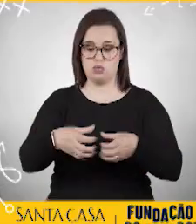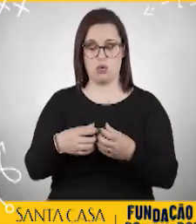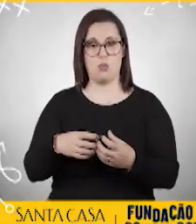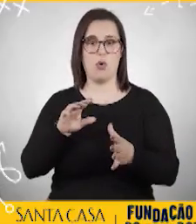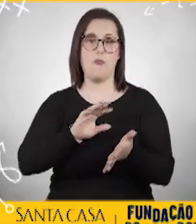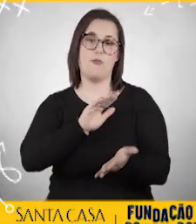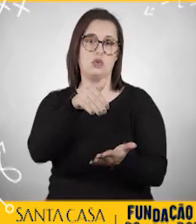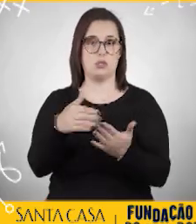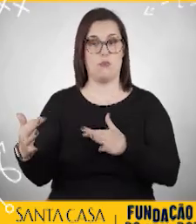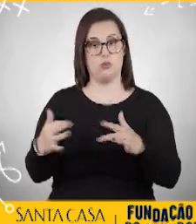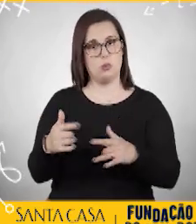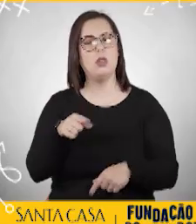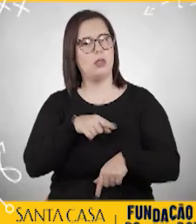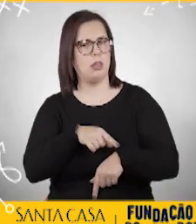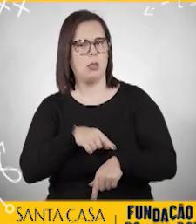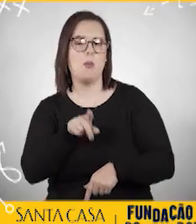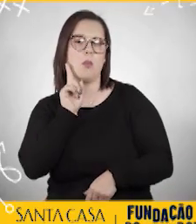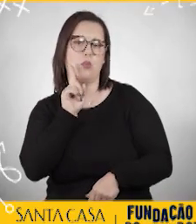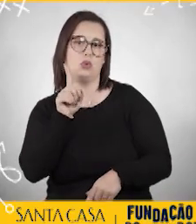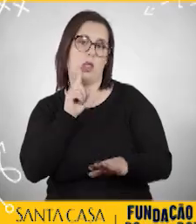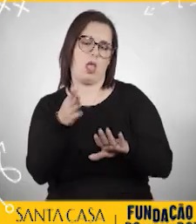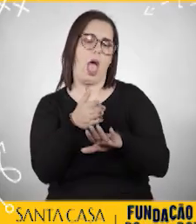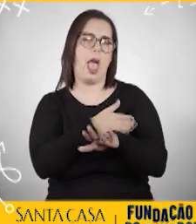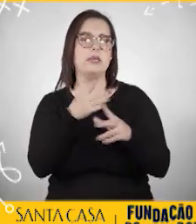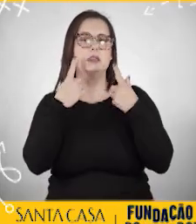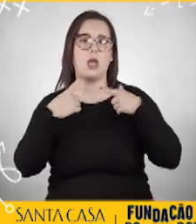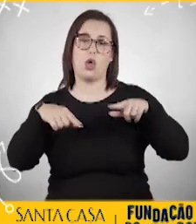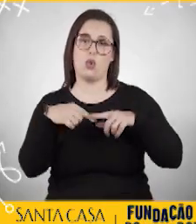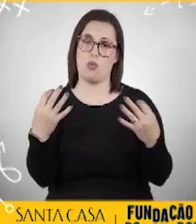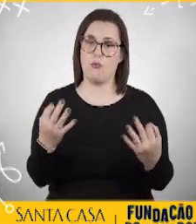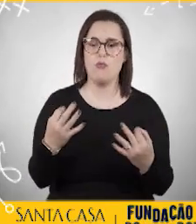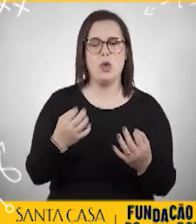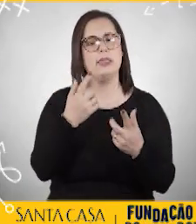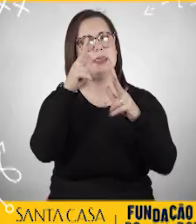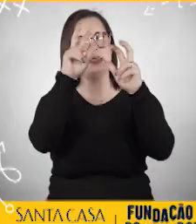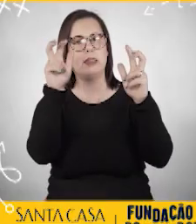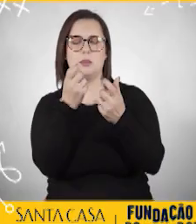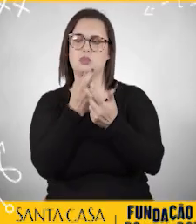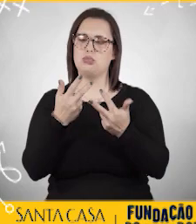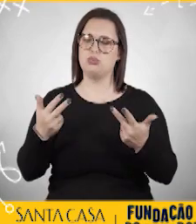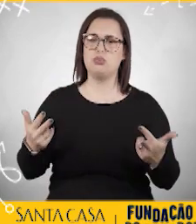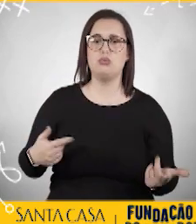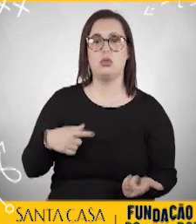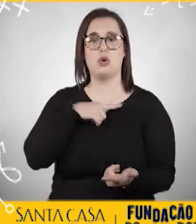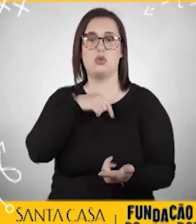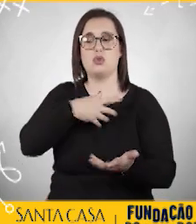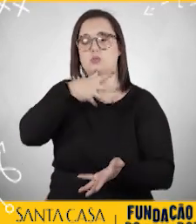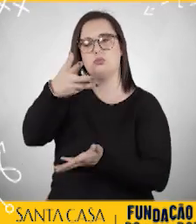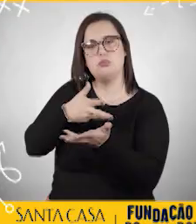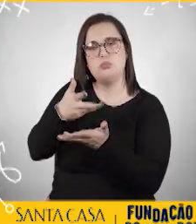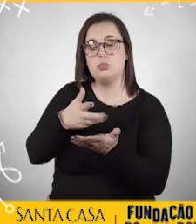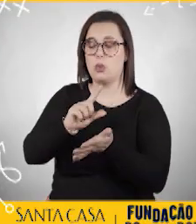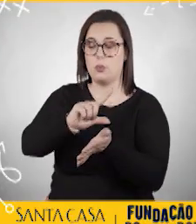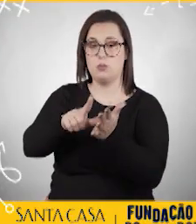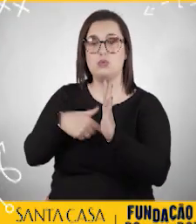Administração da Fundação do Futebol. Um momento que foi precedido da habitual reunião mensal, onde vários temas de destaque foram debatidos,